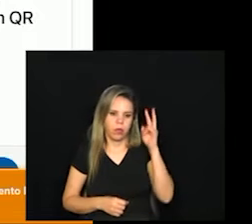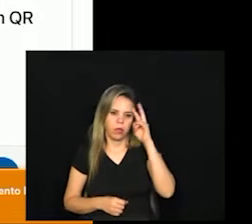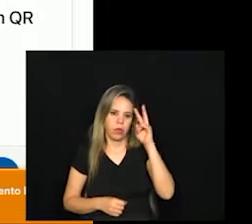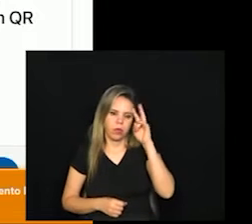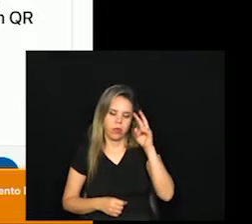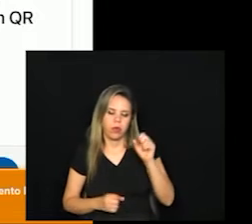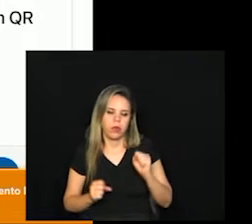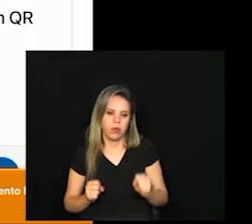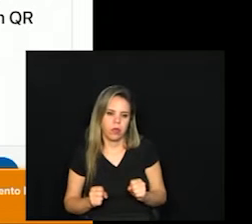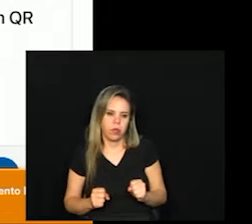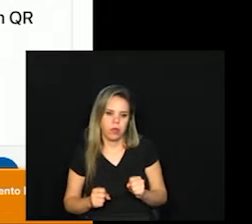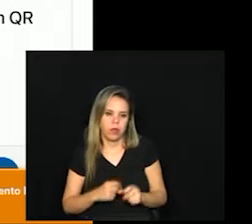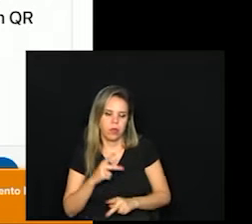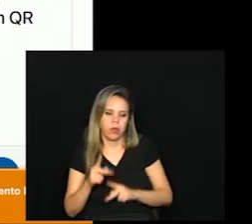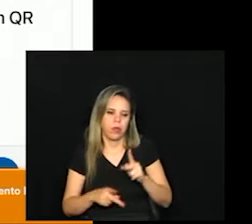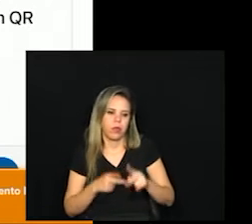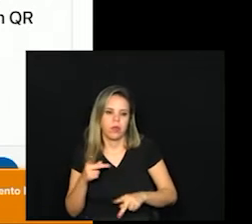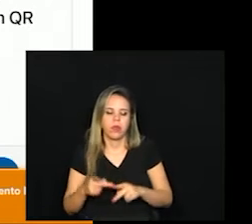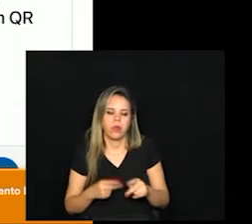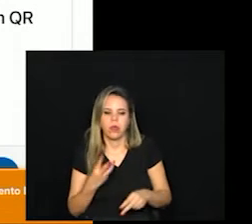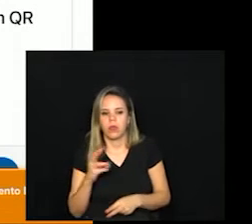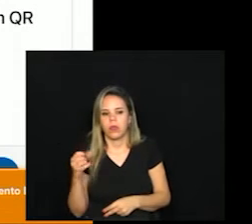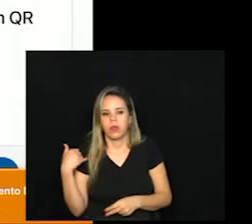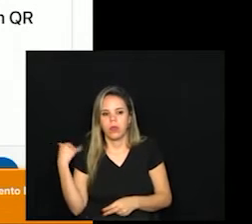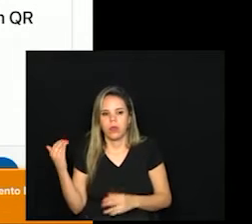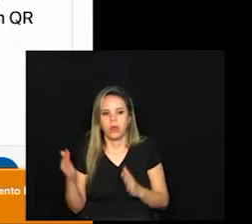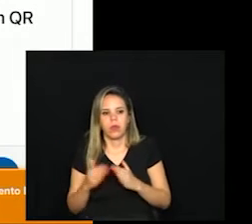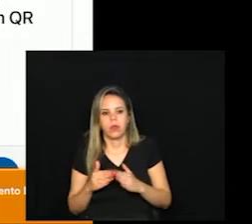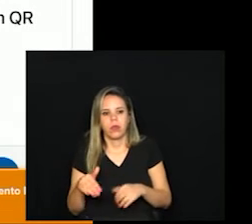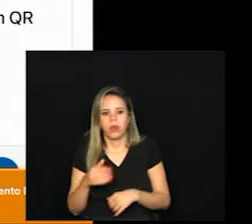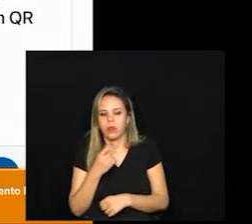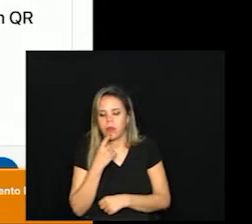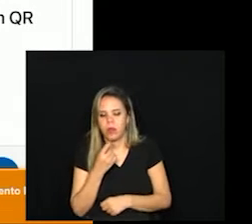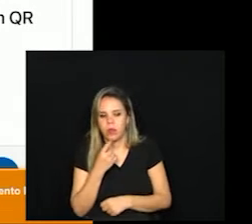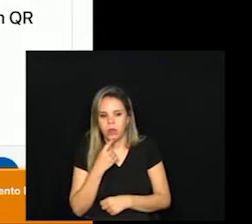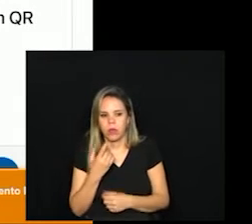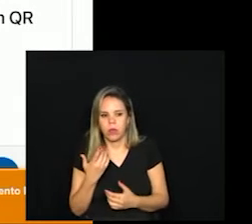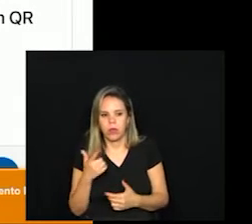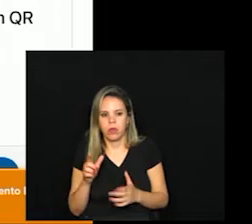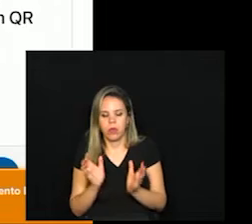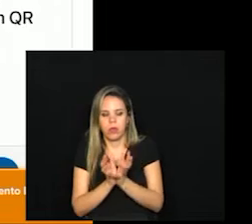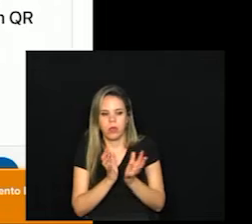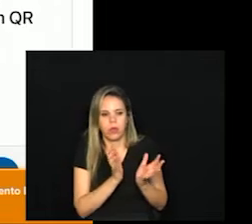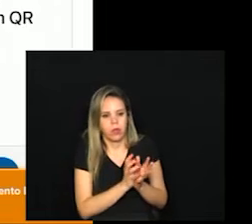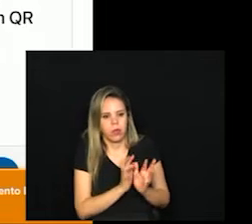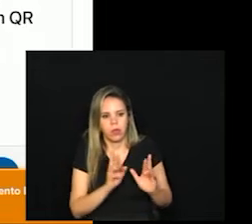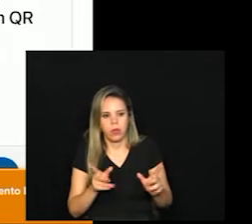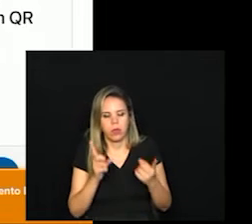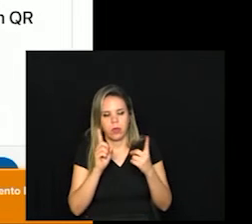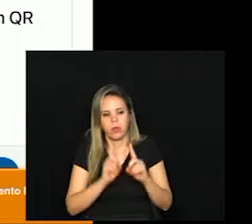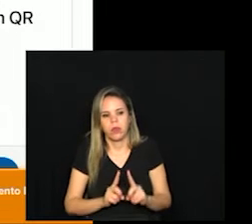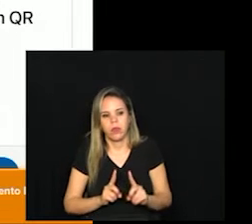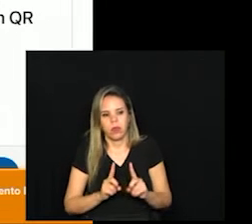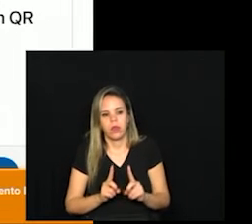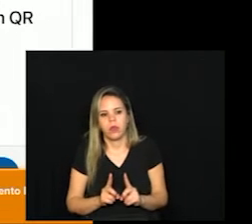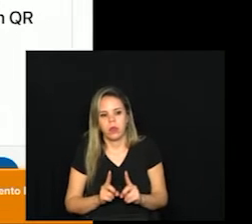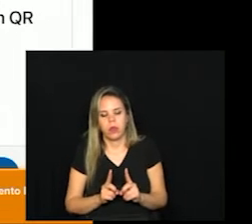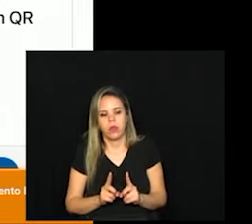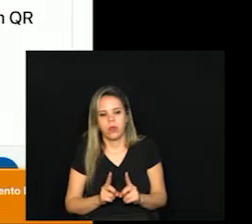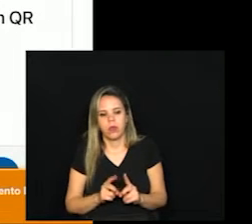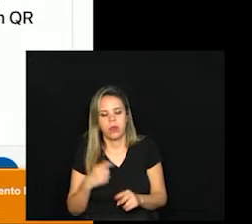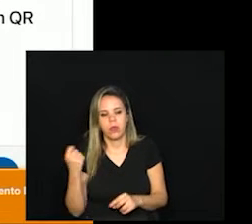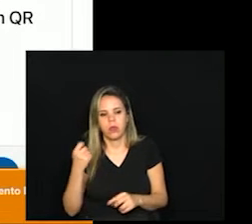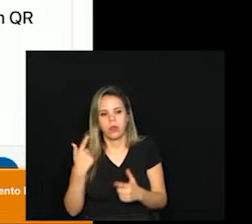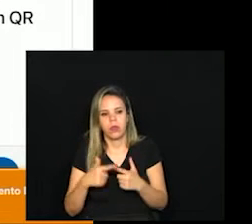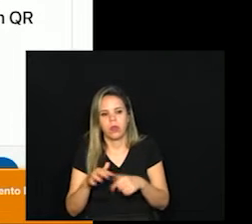gente está com pessoas a partir de 30 anos moradores de Campinas, de outros grupos, pessoas com deficiência